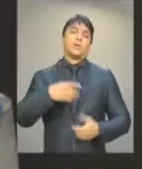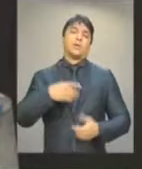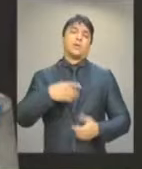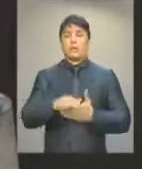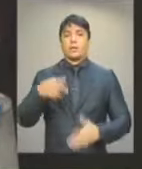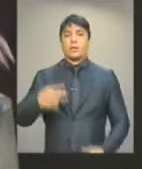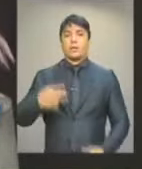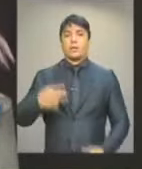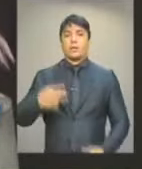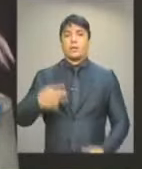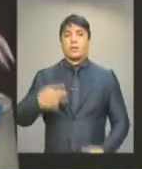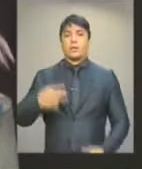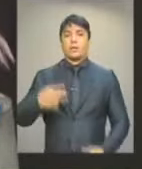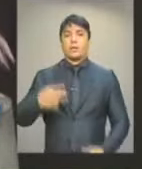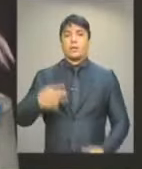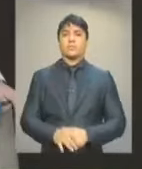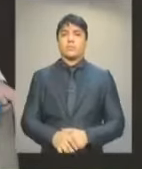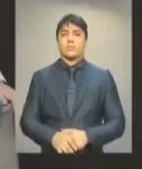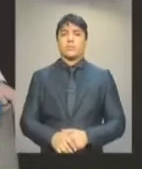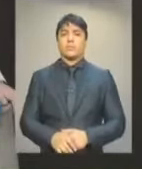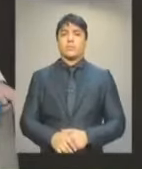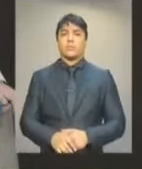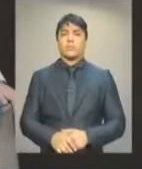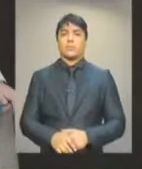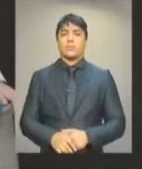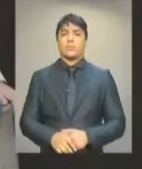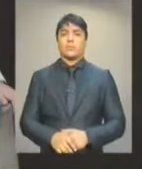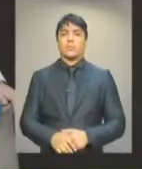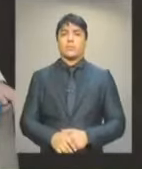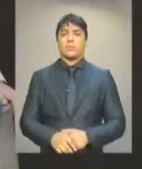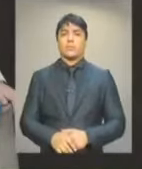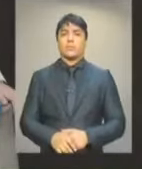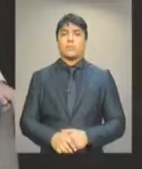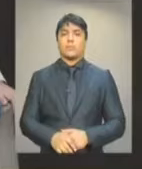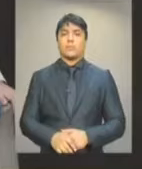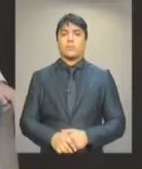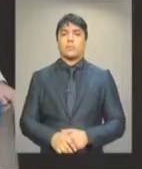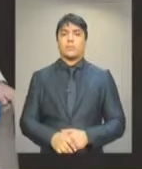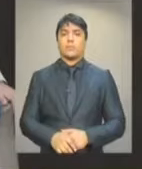já vinha muito mal com a direção econômica de Paulo Guedes.